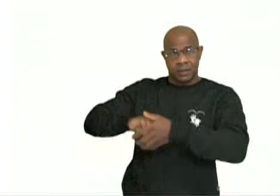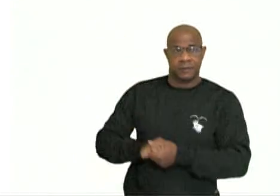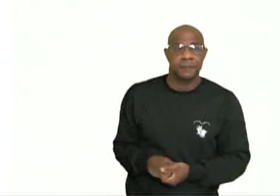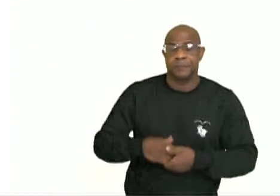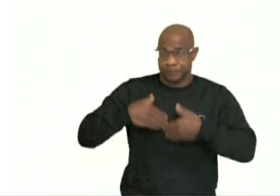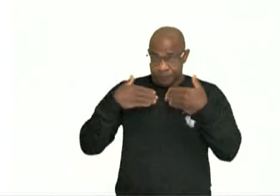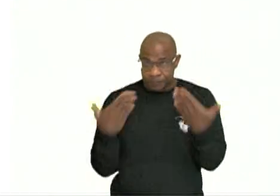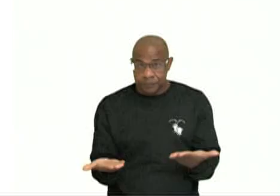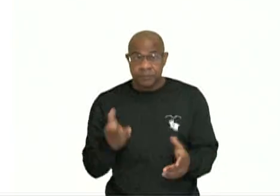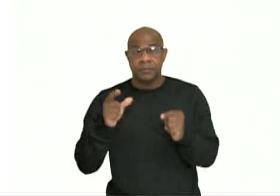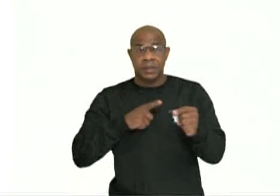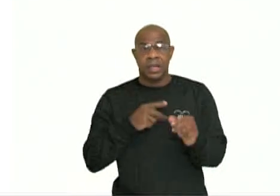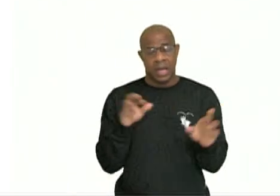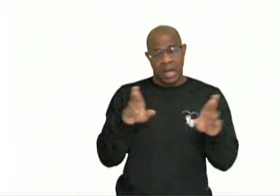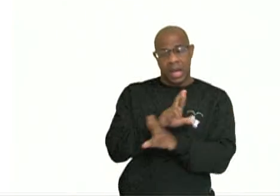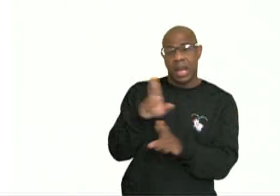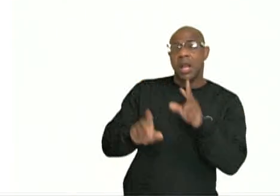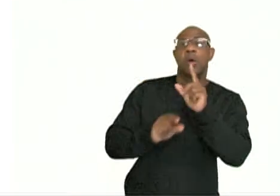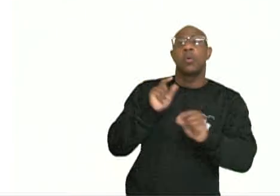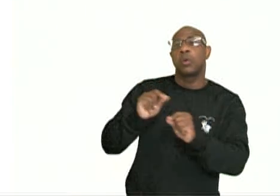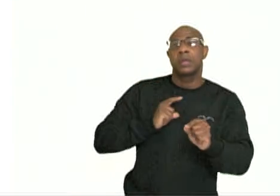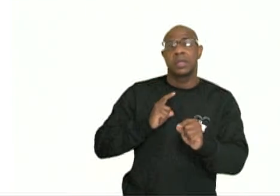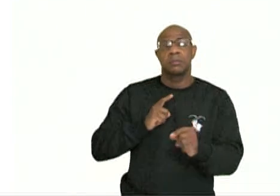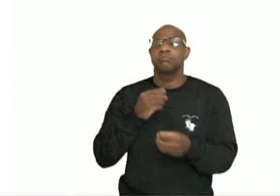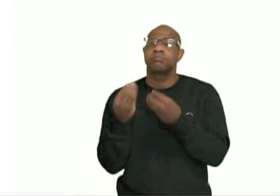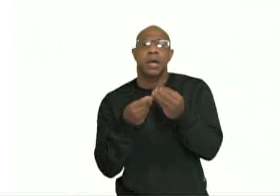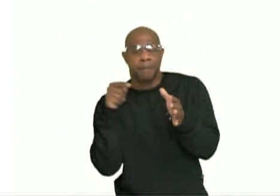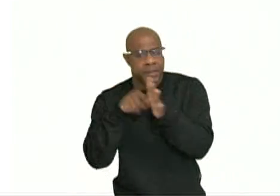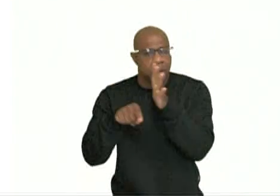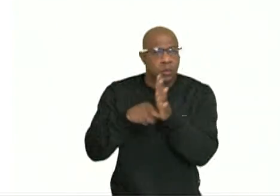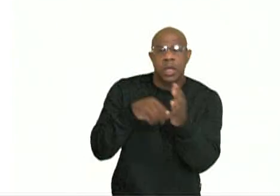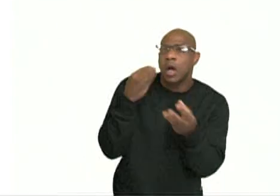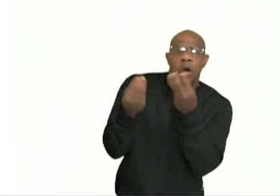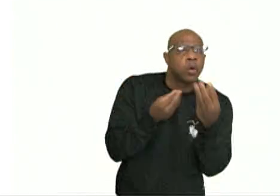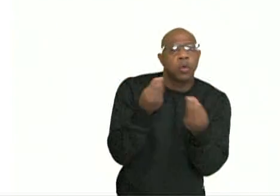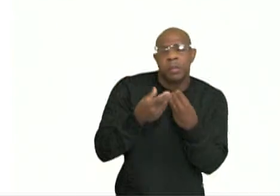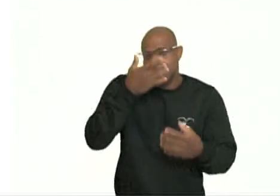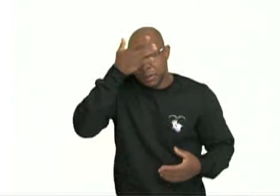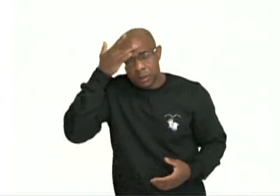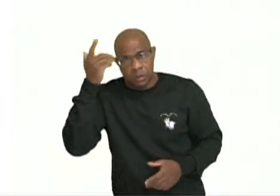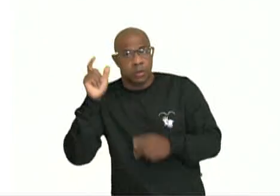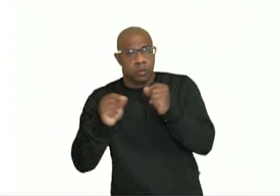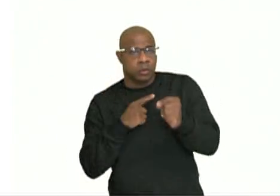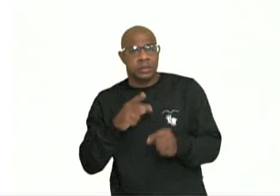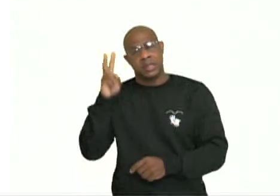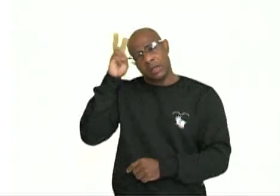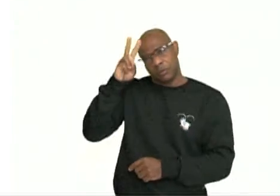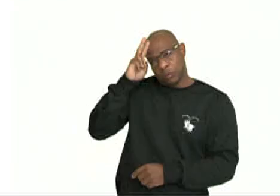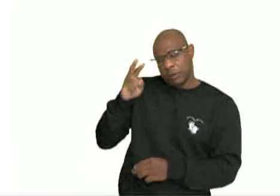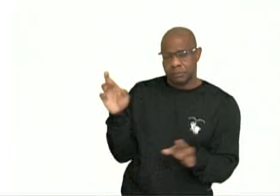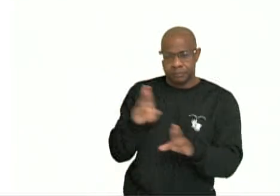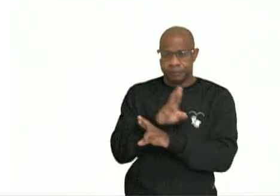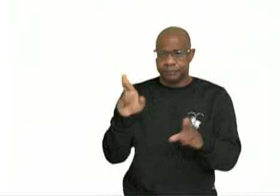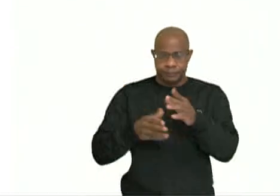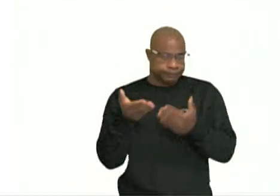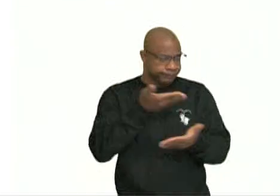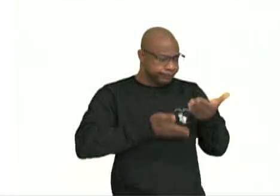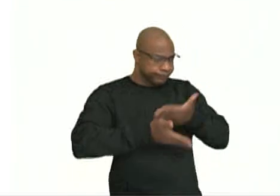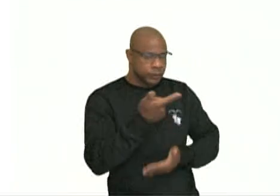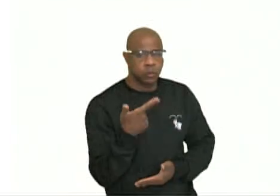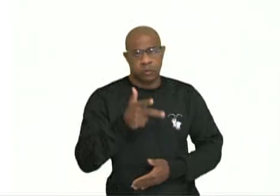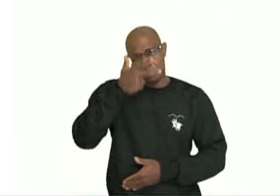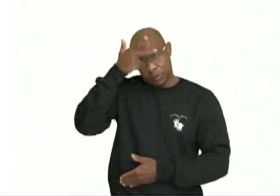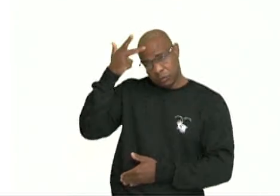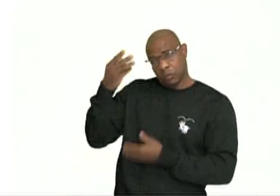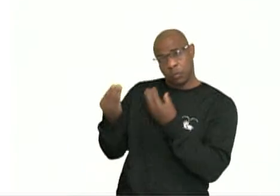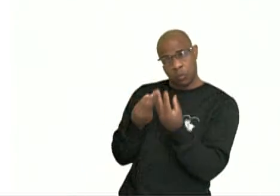sobre o trabalho está relacionada à indagação sobre como os indivíduos, através da história, se relacionam com os outros. Então,